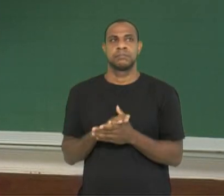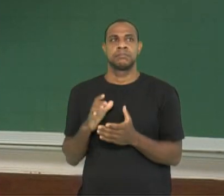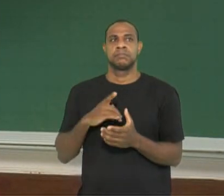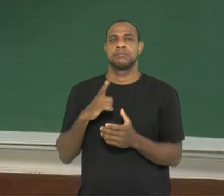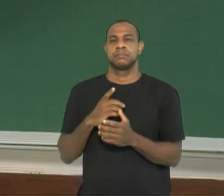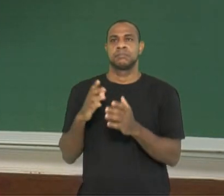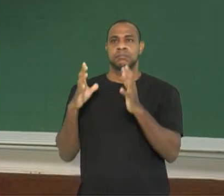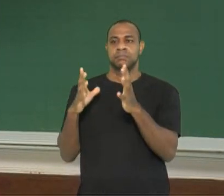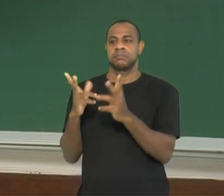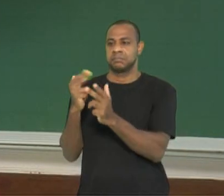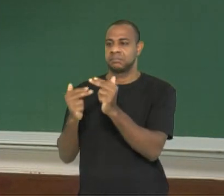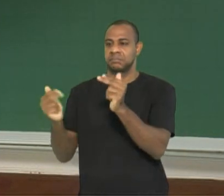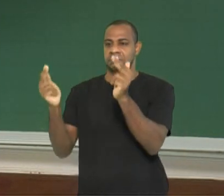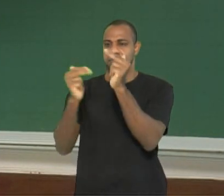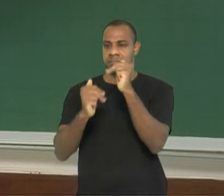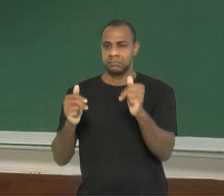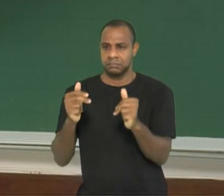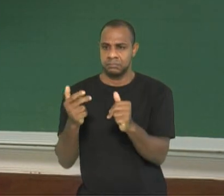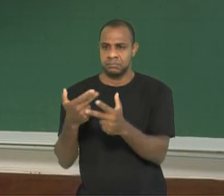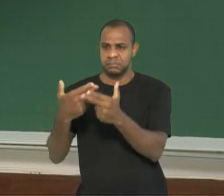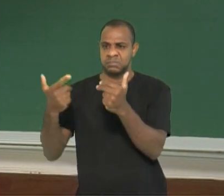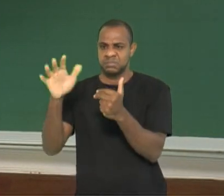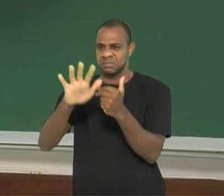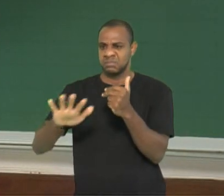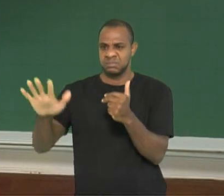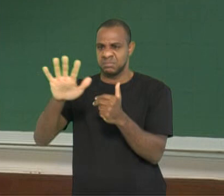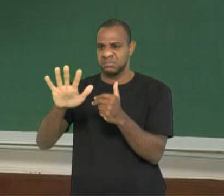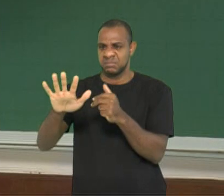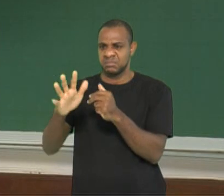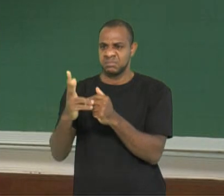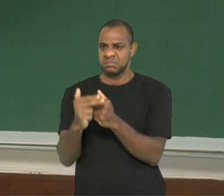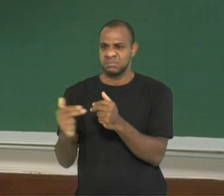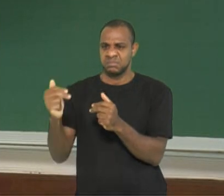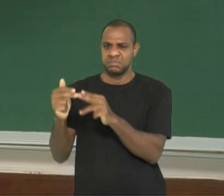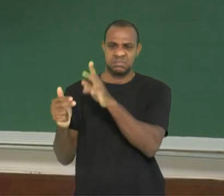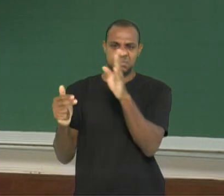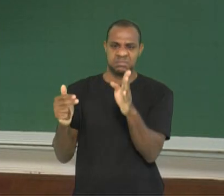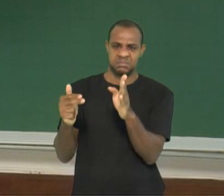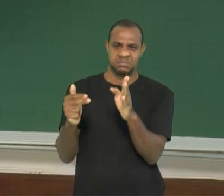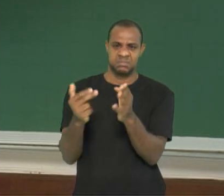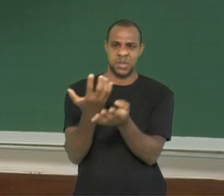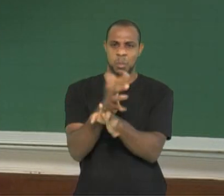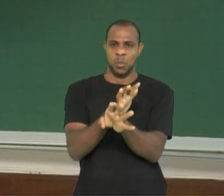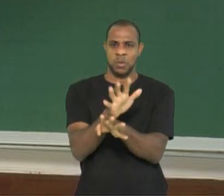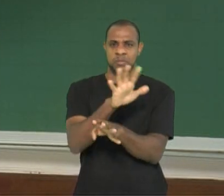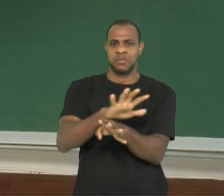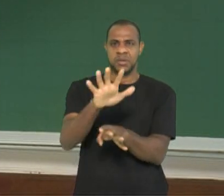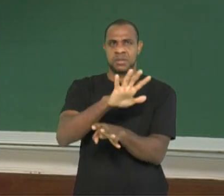muito mais elementos do lado direito que do lado esquerdo, a imagem está pesando para esse lado. Então, ela é uma imagem